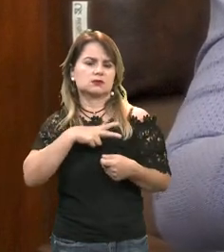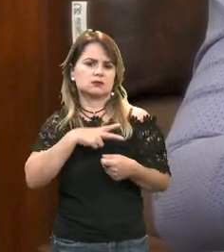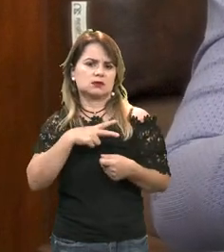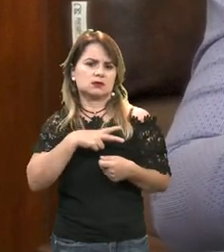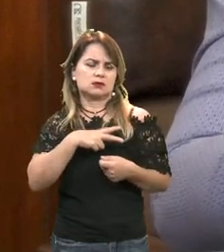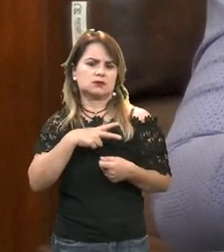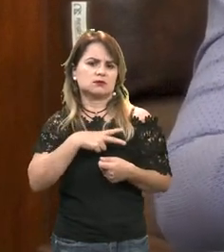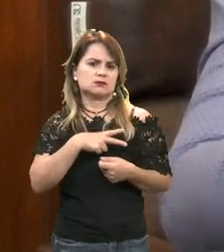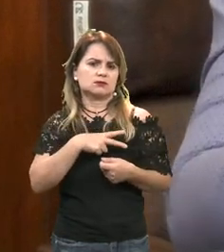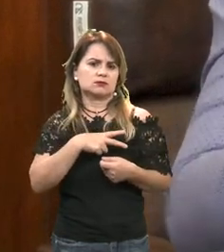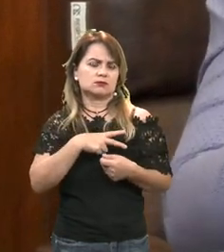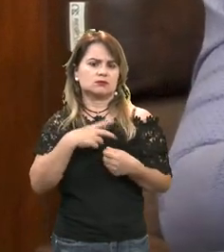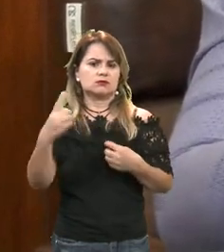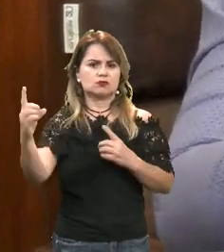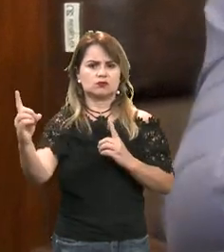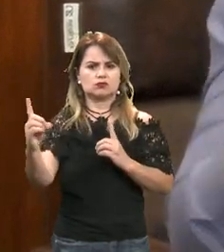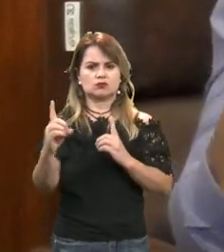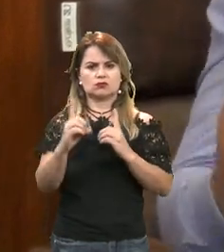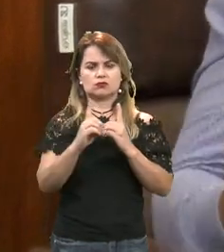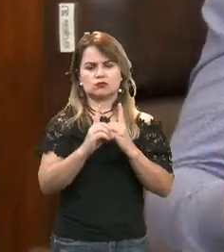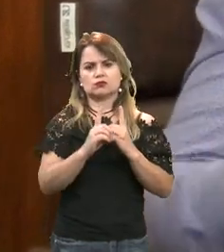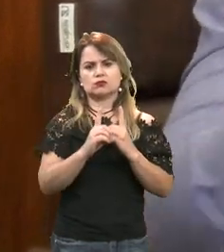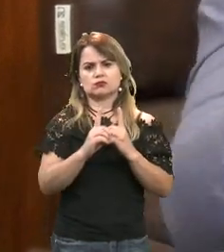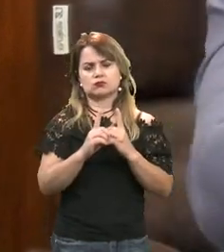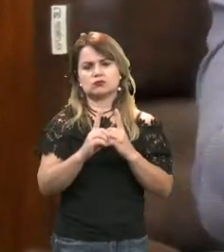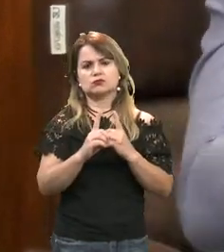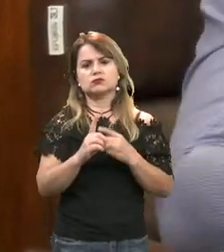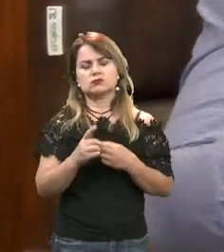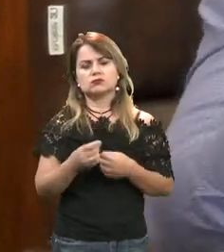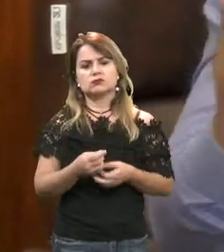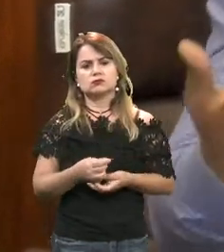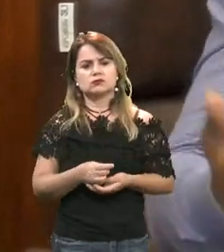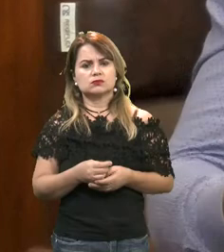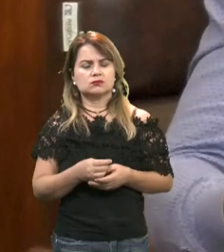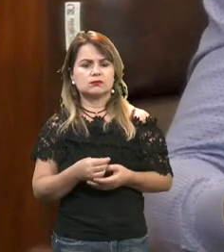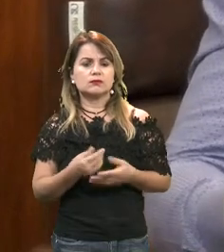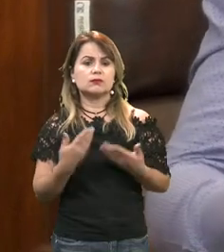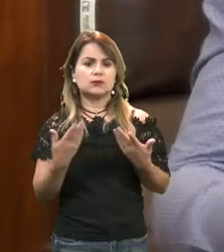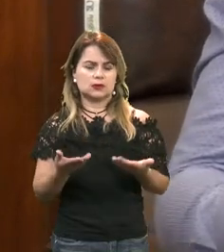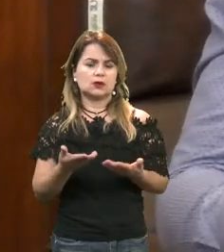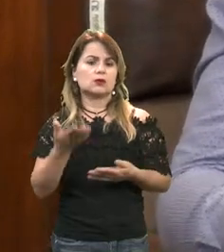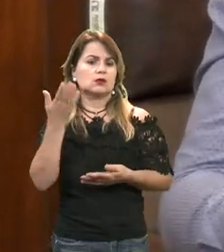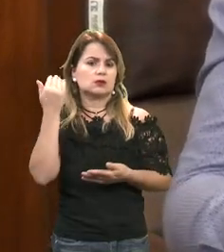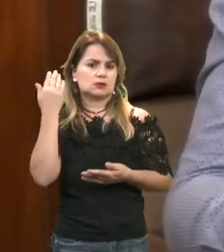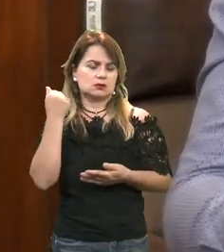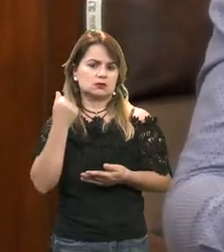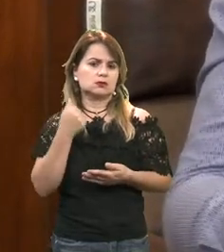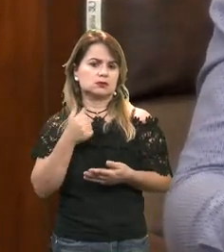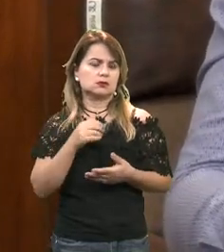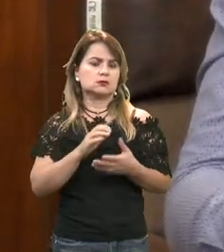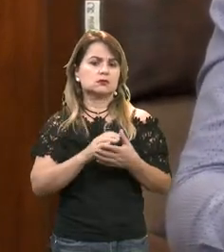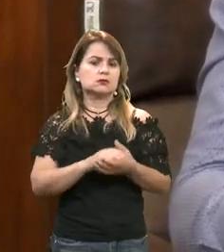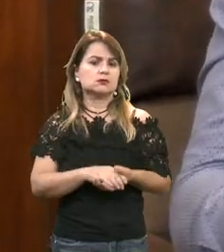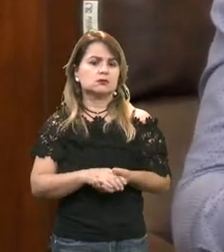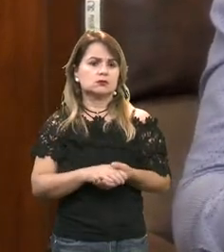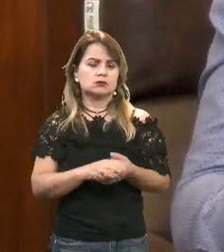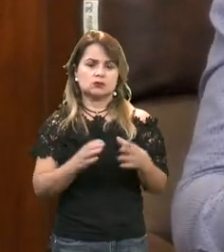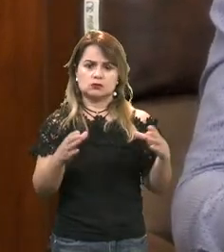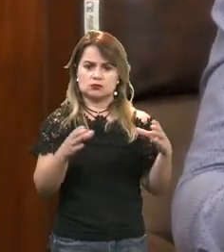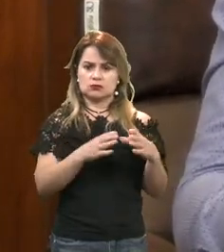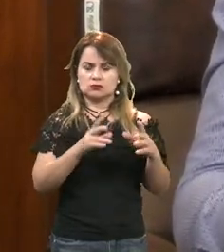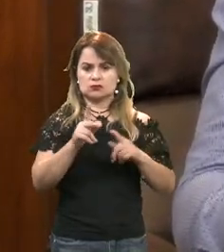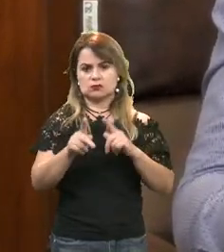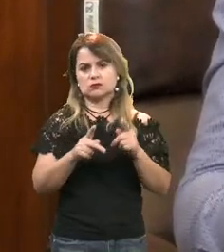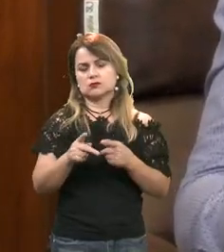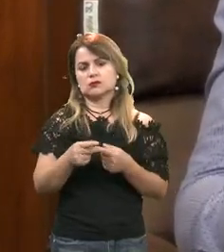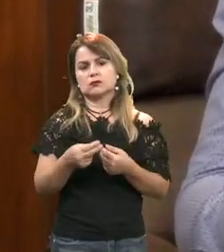valor. Tá. Eu fiz aqui um mutirão com o pessoal, cobri metade da consulta. Mas